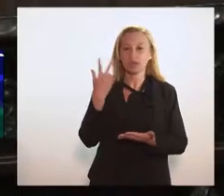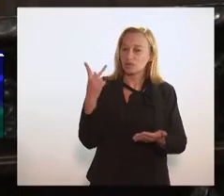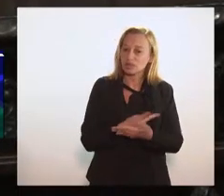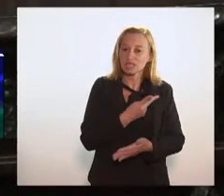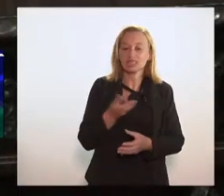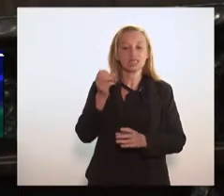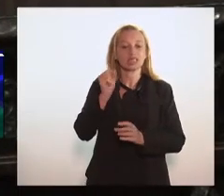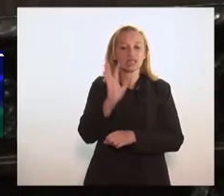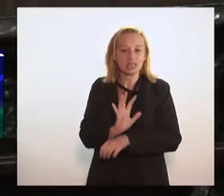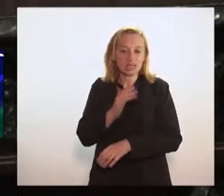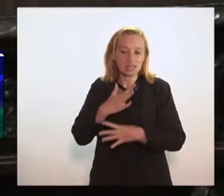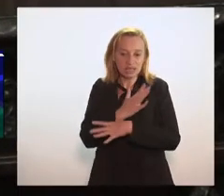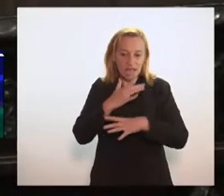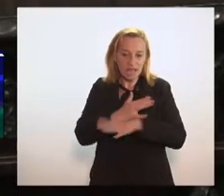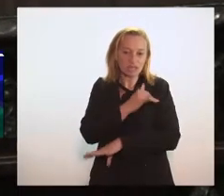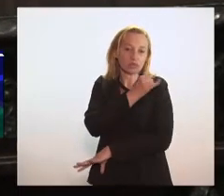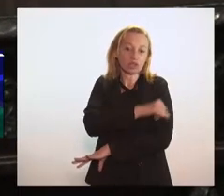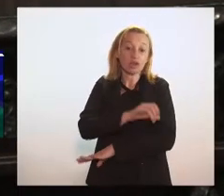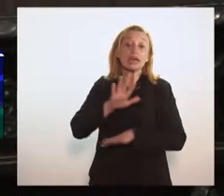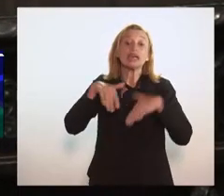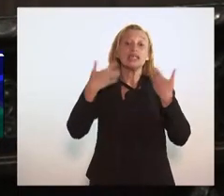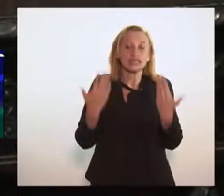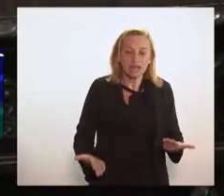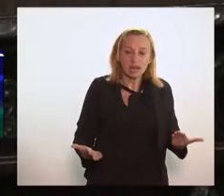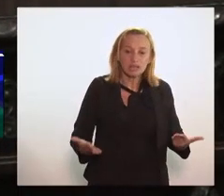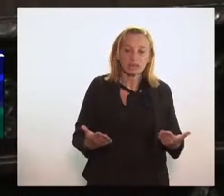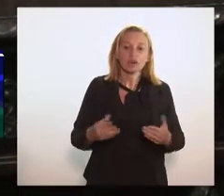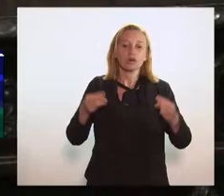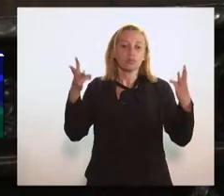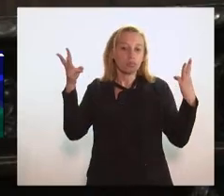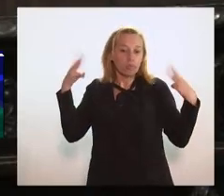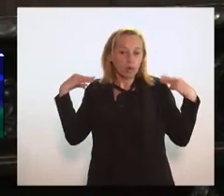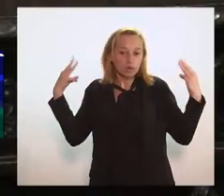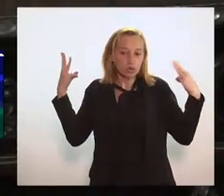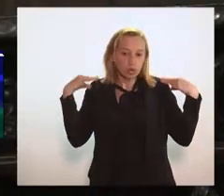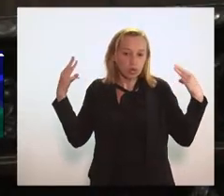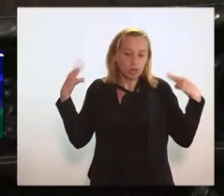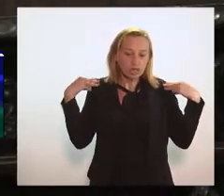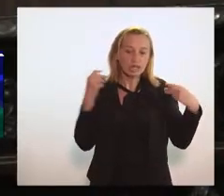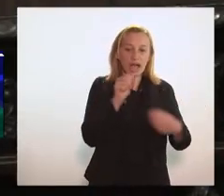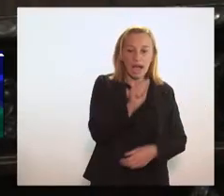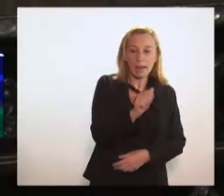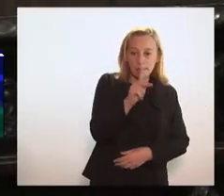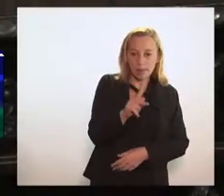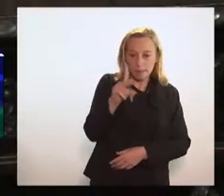na cidade do Rio de Janeiro. Então, motoristas de app,